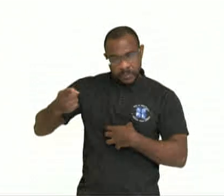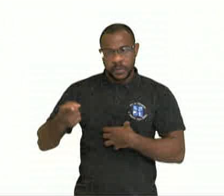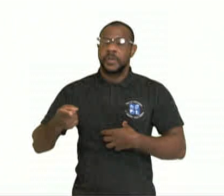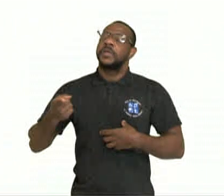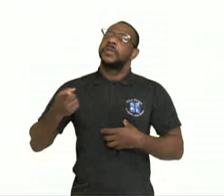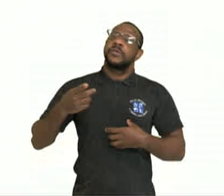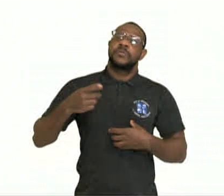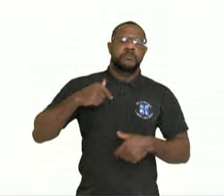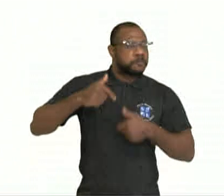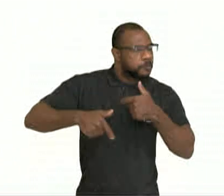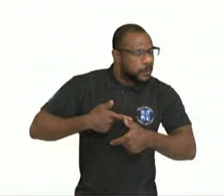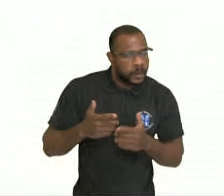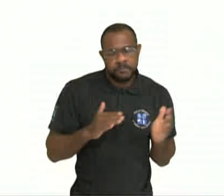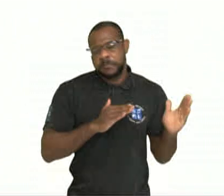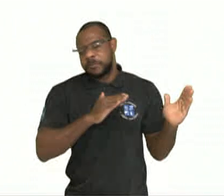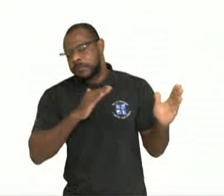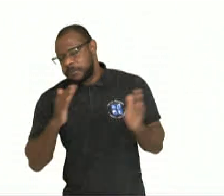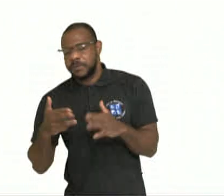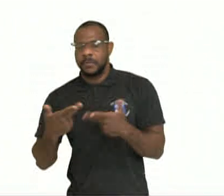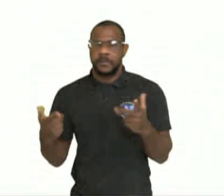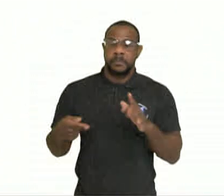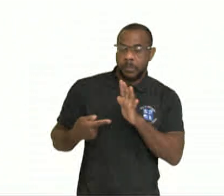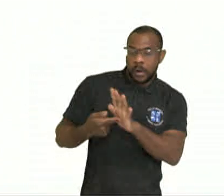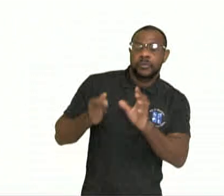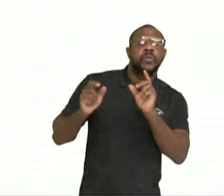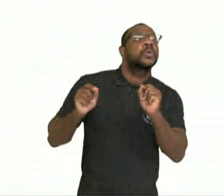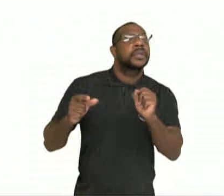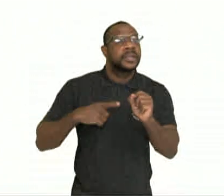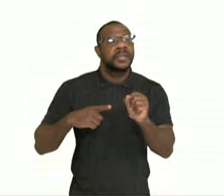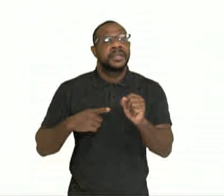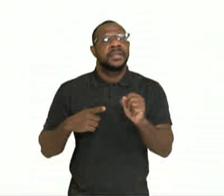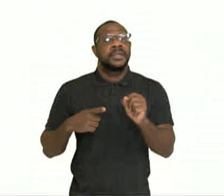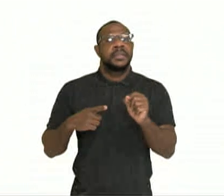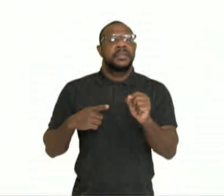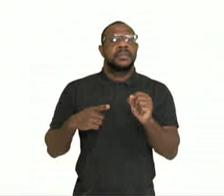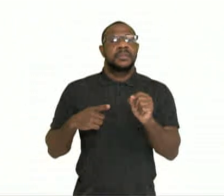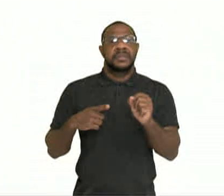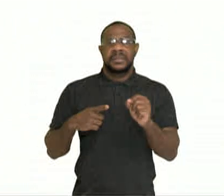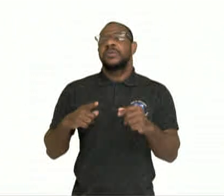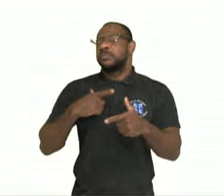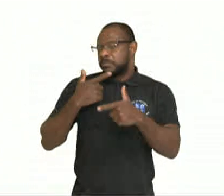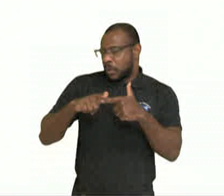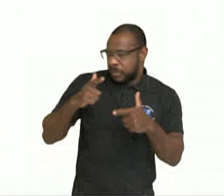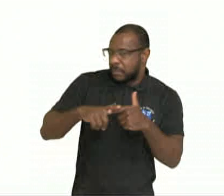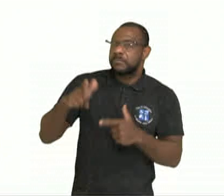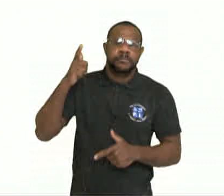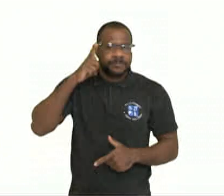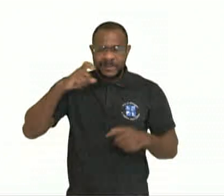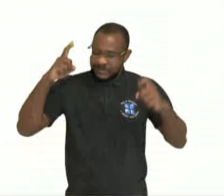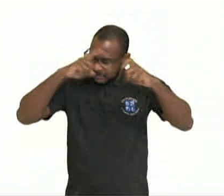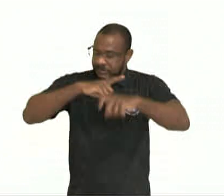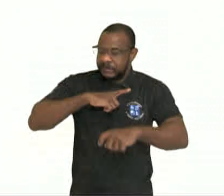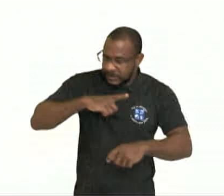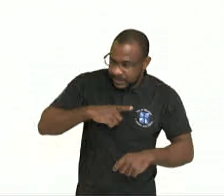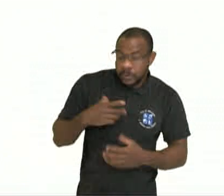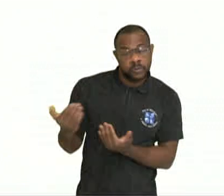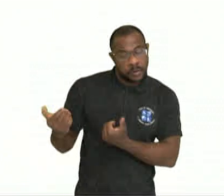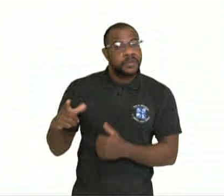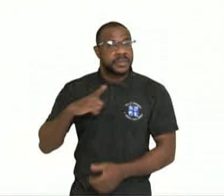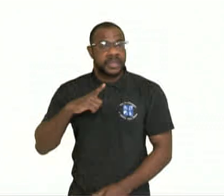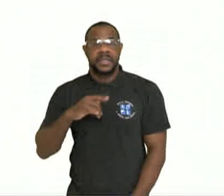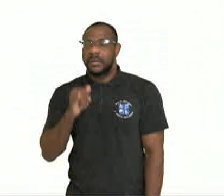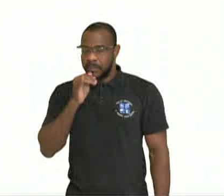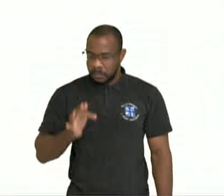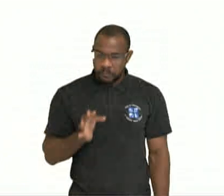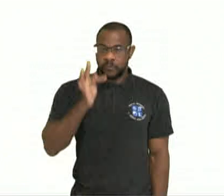seu dia a dia, e ainda ela aponta que, ultrapassando esses obstáculos, essas dificuldades, o jovem terá